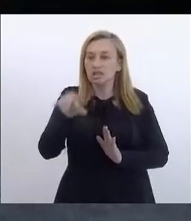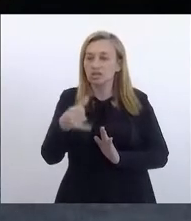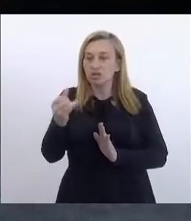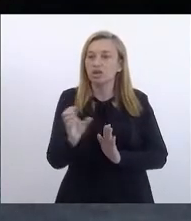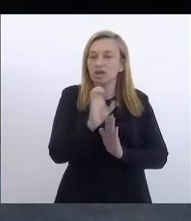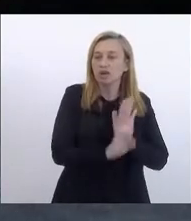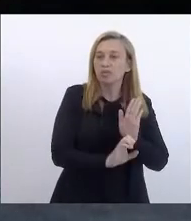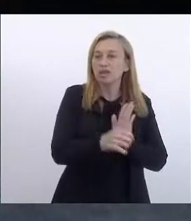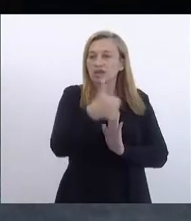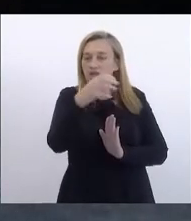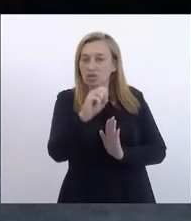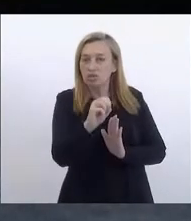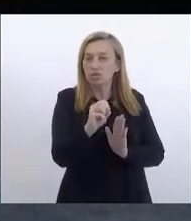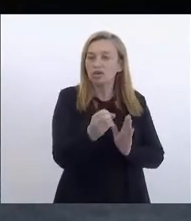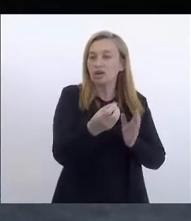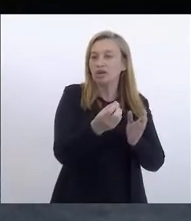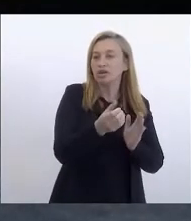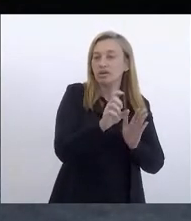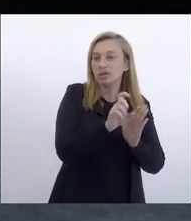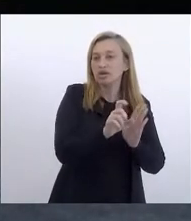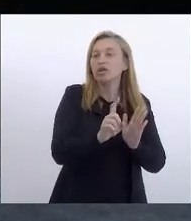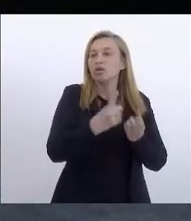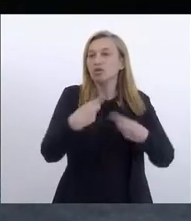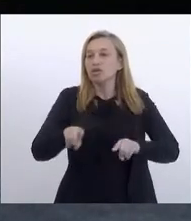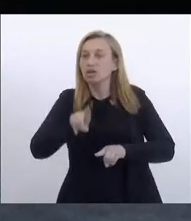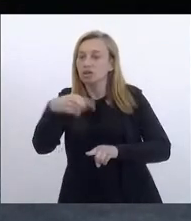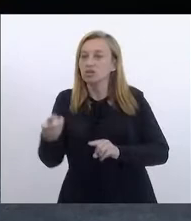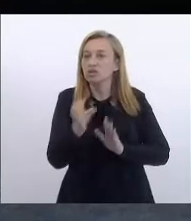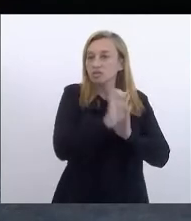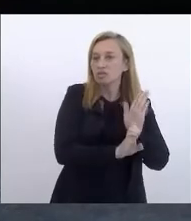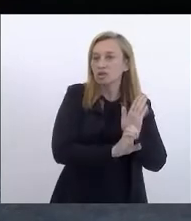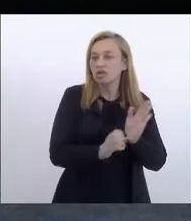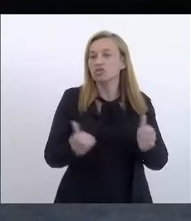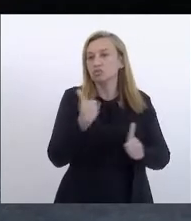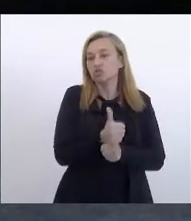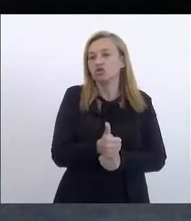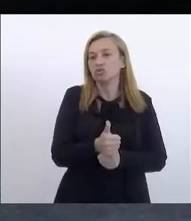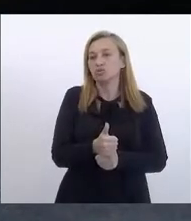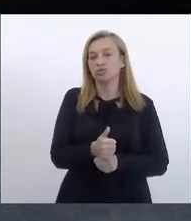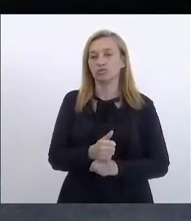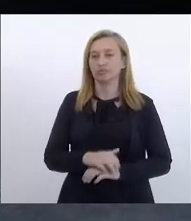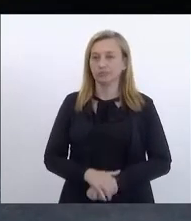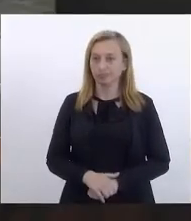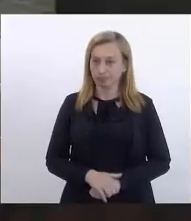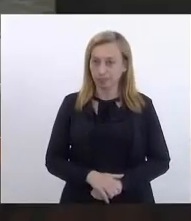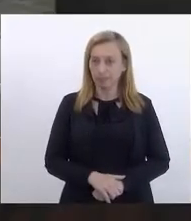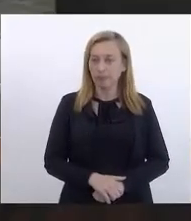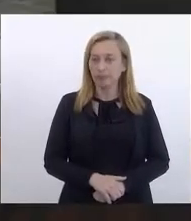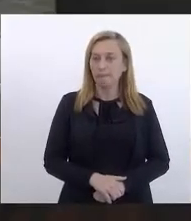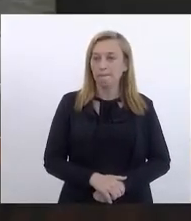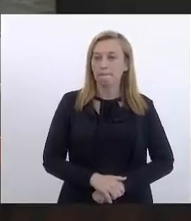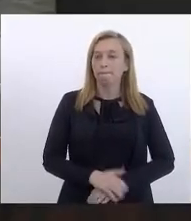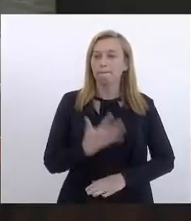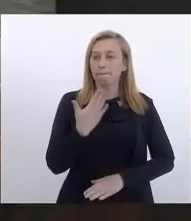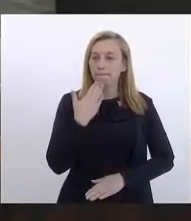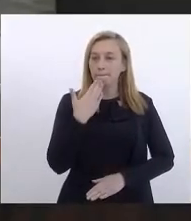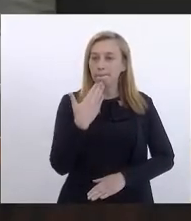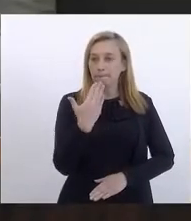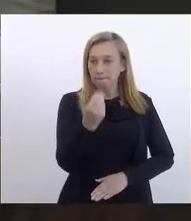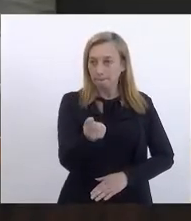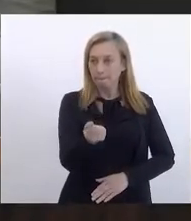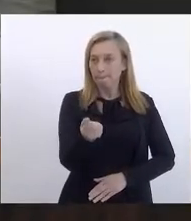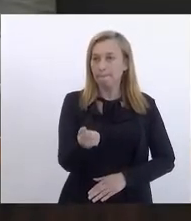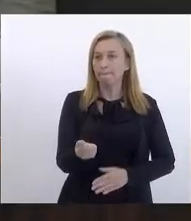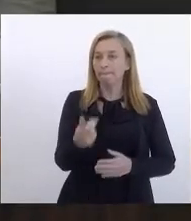pela emenda 2 da CCJ. Contrário às demais emendas, concluindo por substitutivo. A presidência defere pela Comissão da